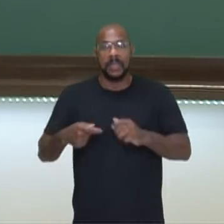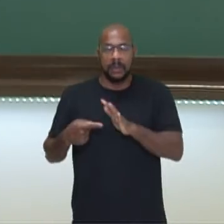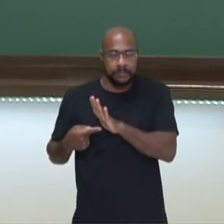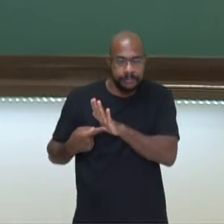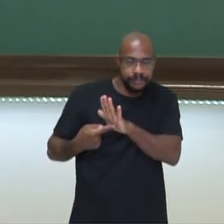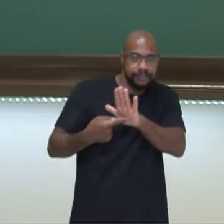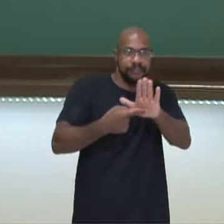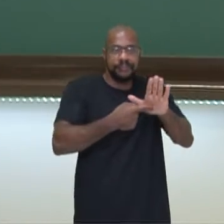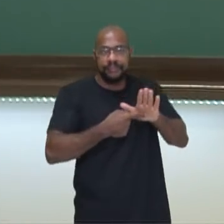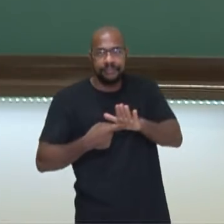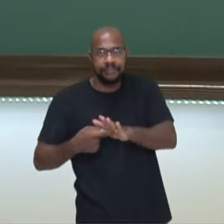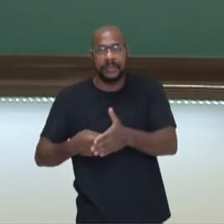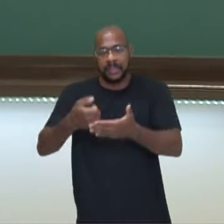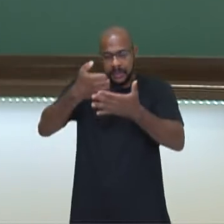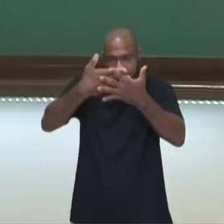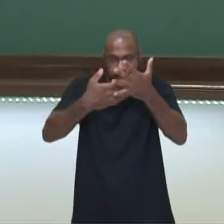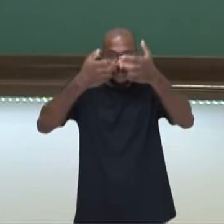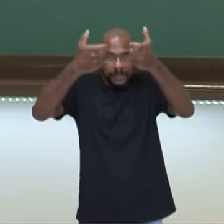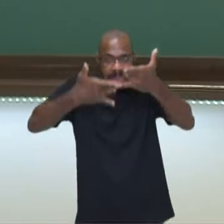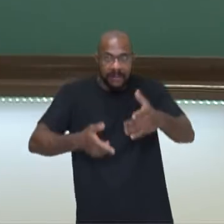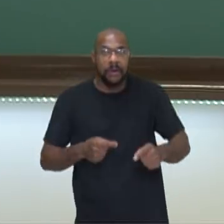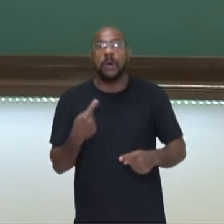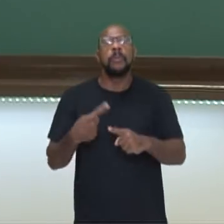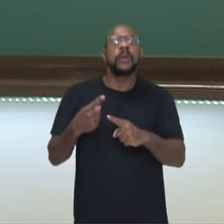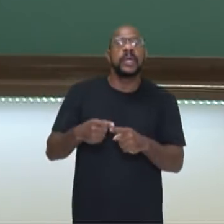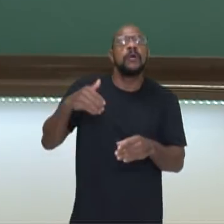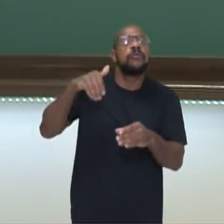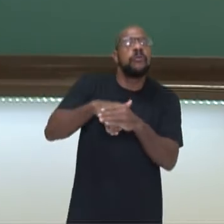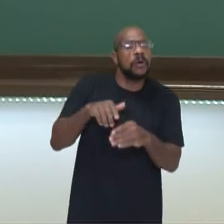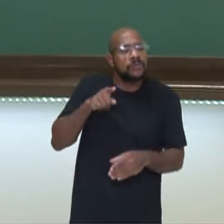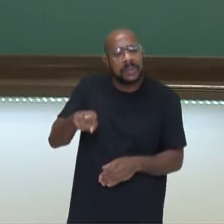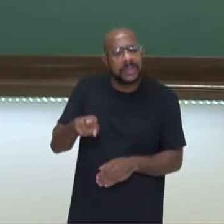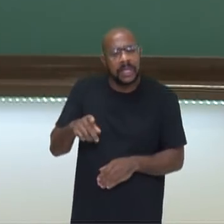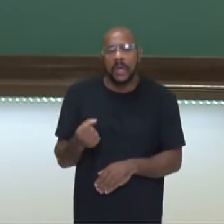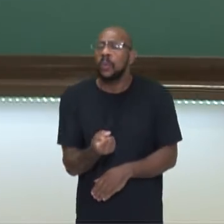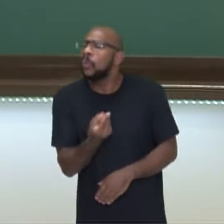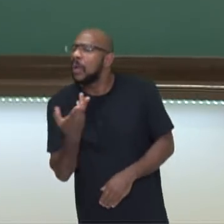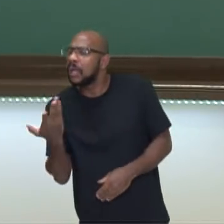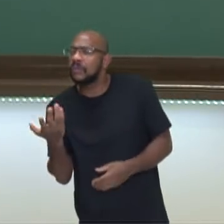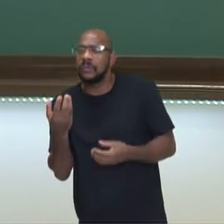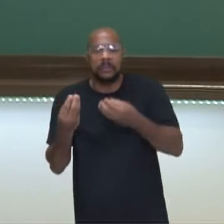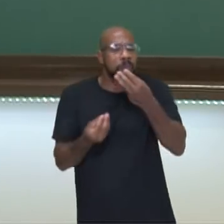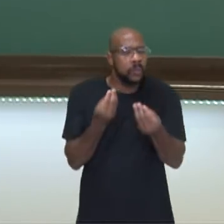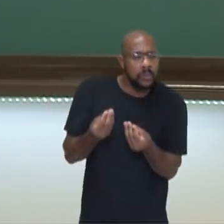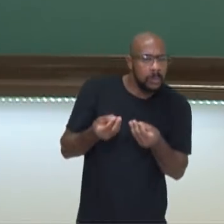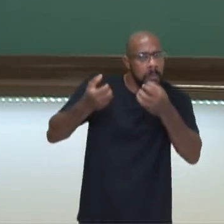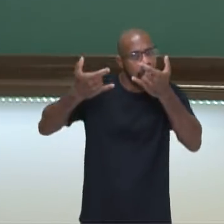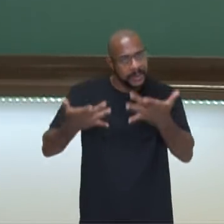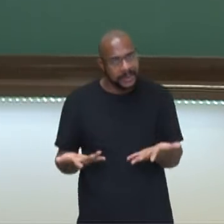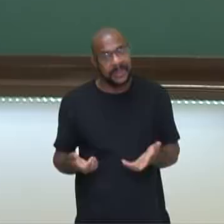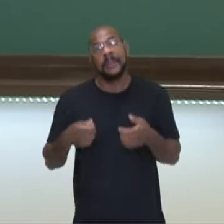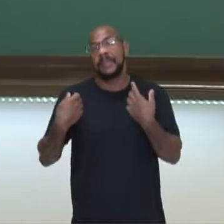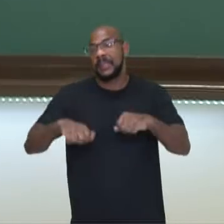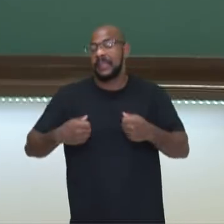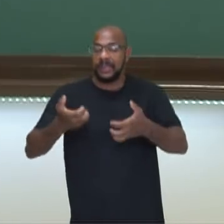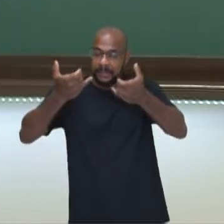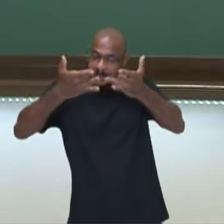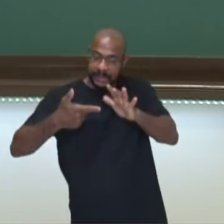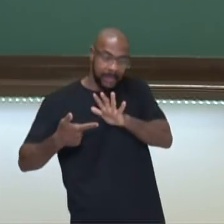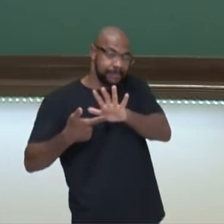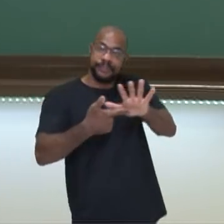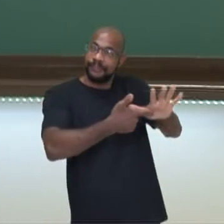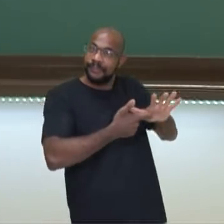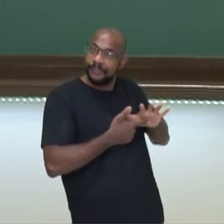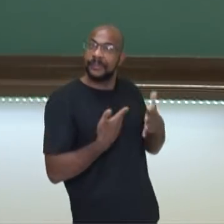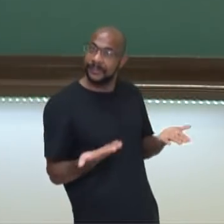a documentação dos votos que ele recebeu. Essa comissão verificadora dos deputados ia analisar se estava tudo